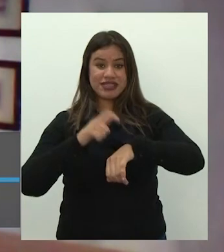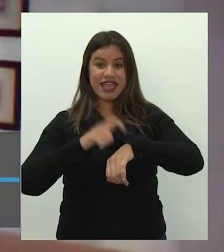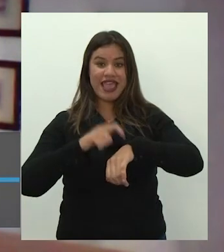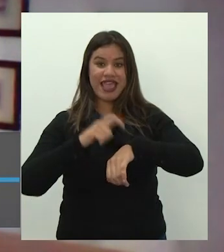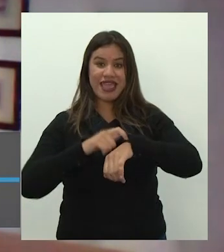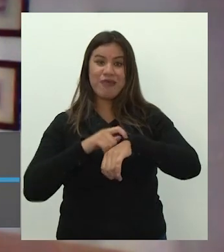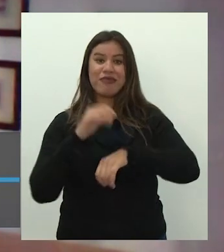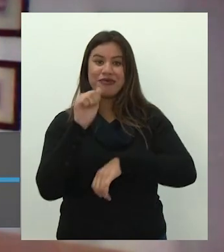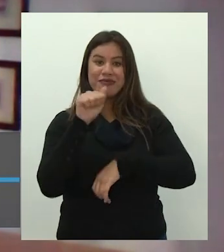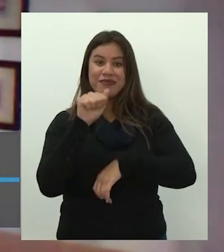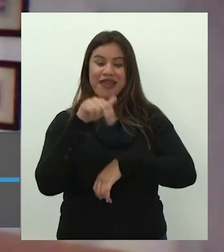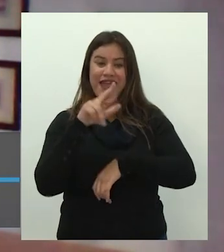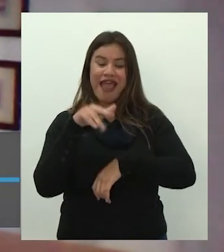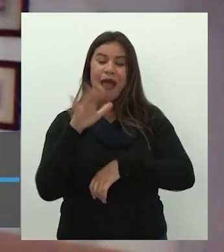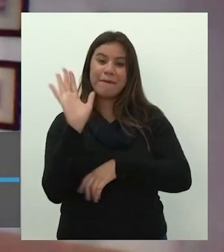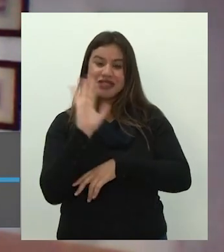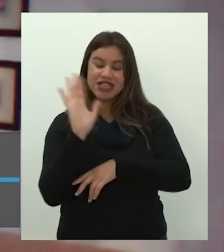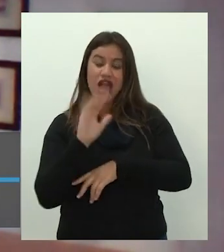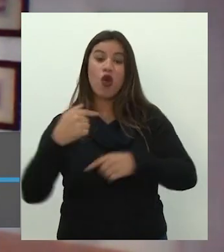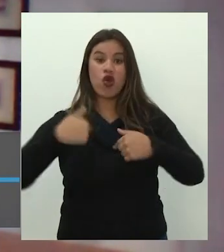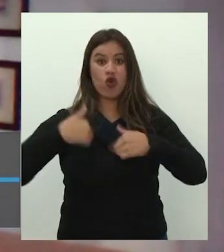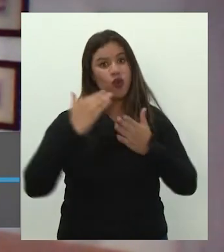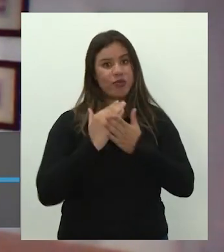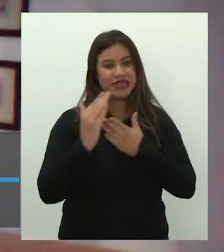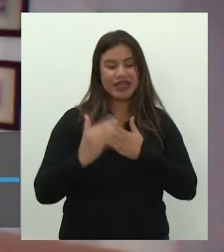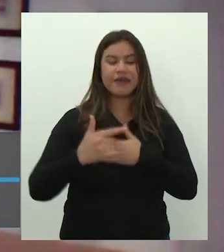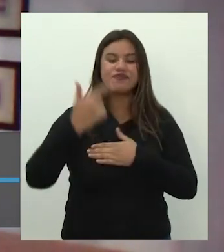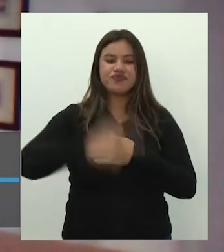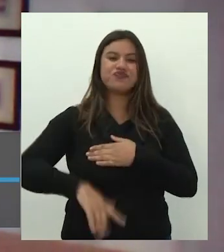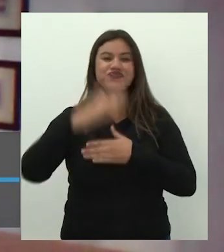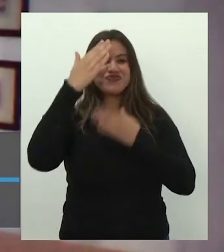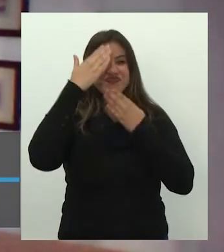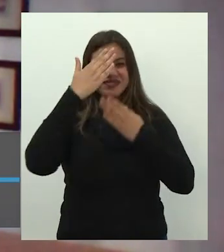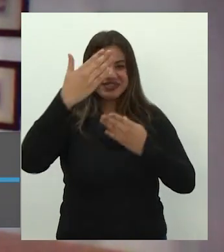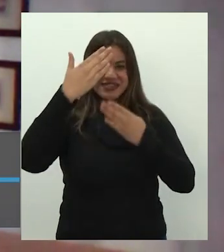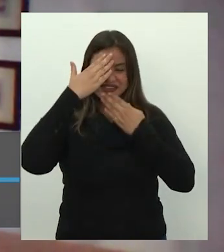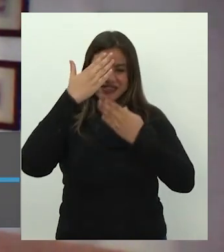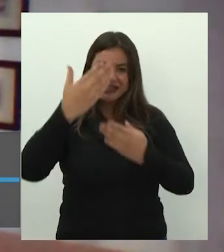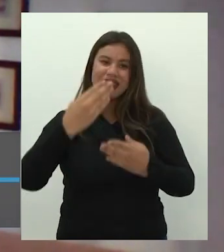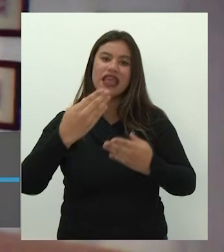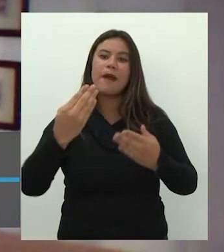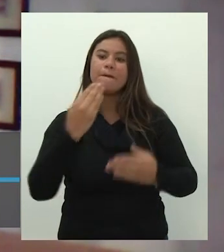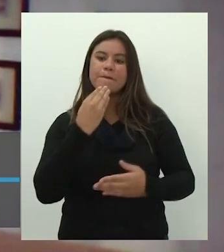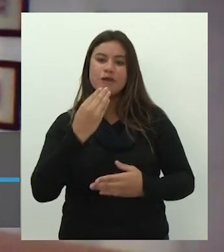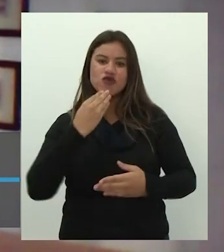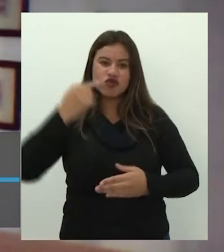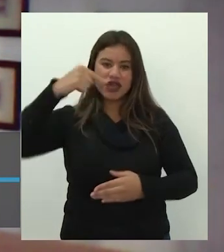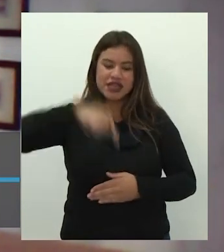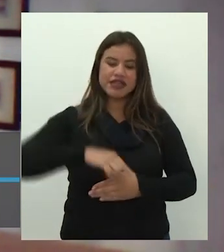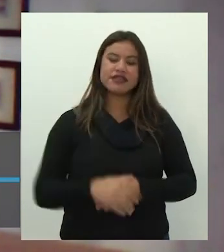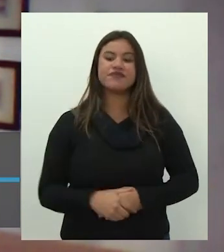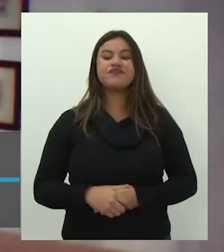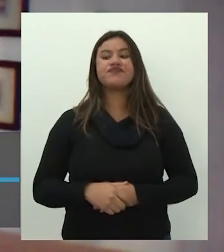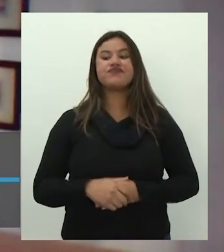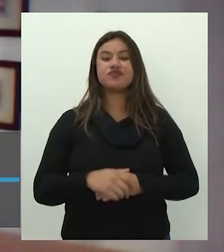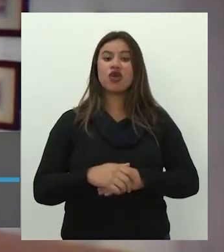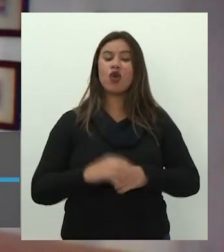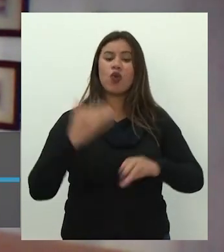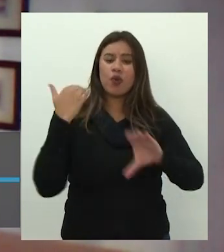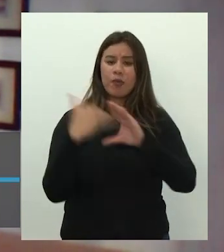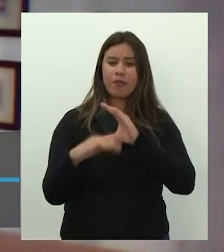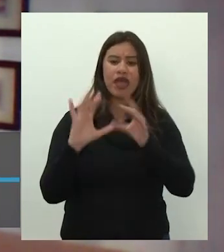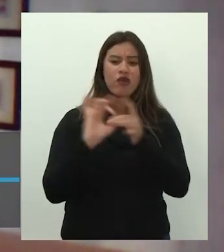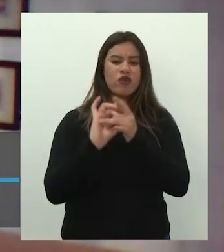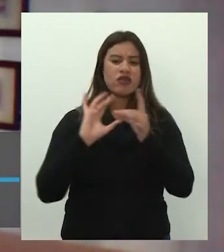Carmen poder se despedir, eu quero agradecer mais uma vez a oportunidade. O meu e-mail está à disposição,